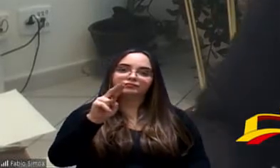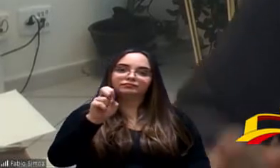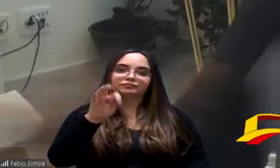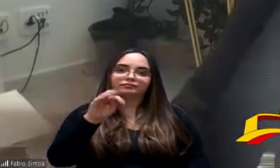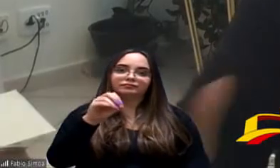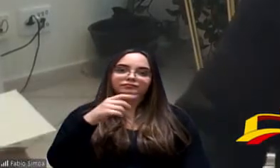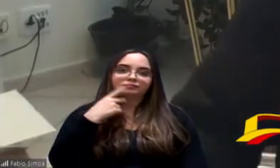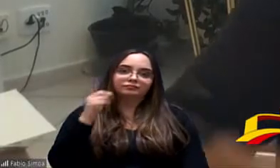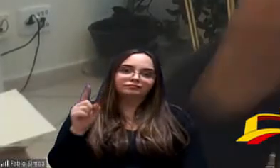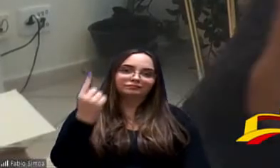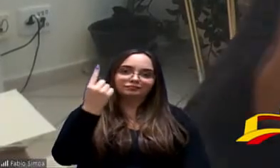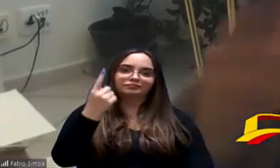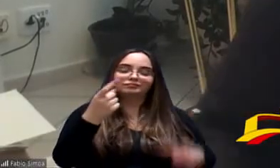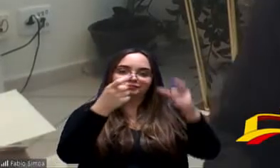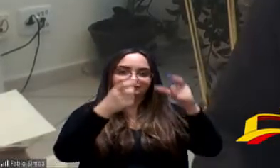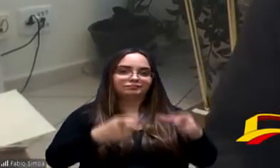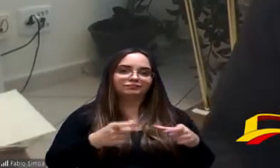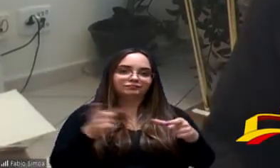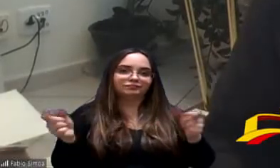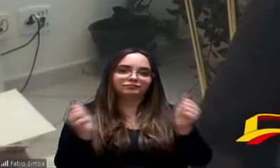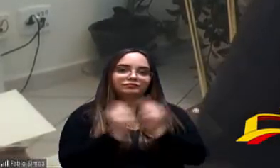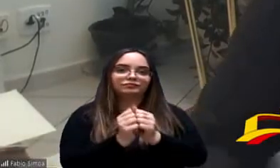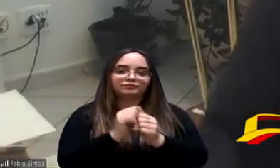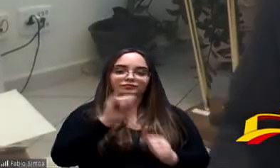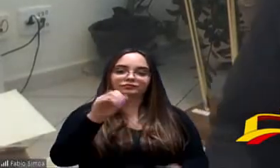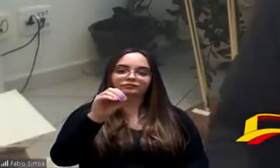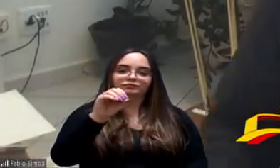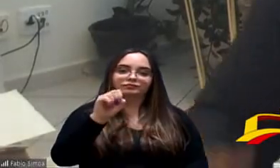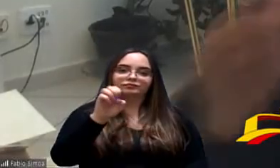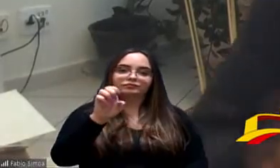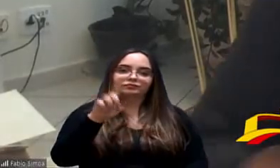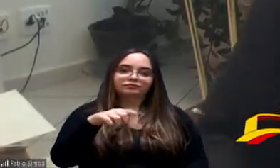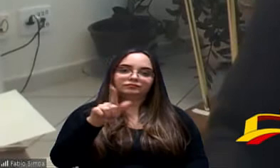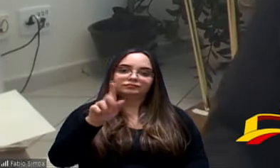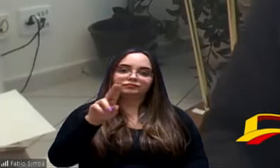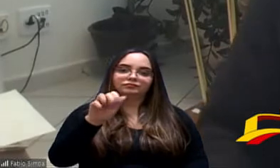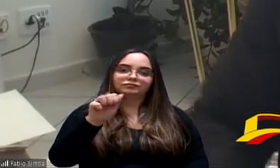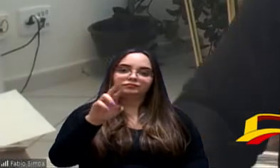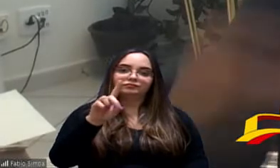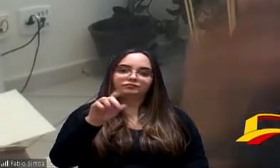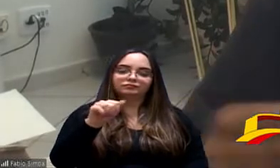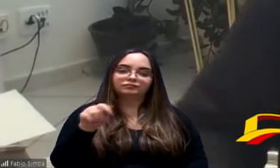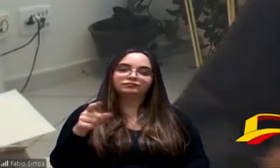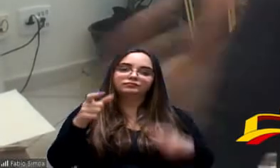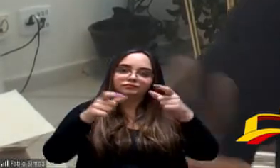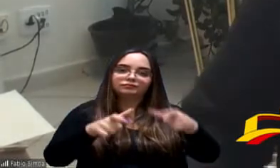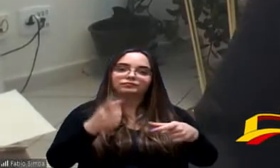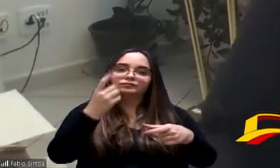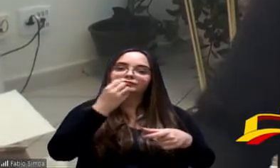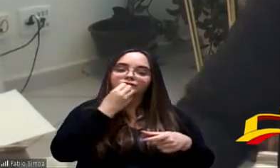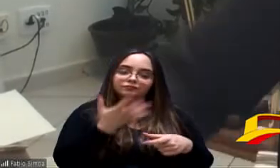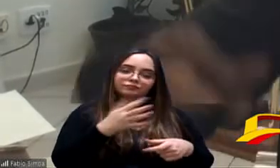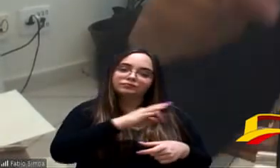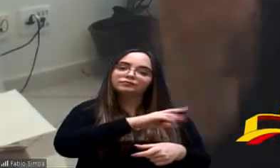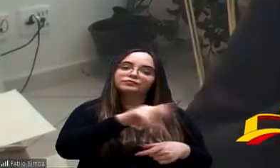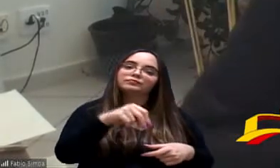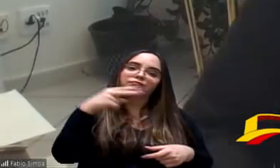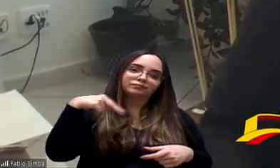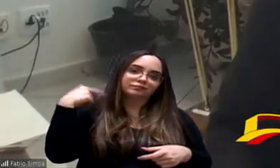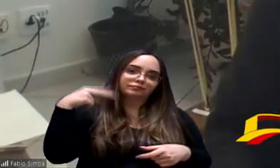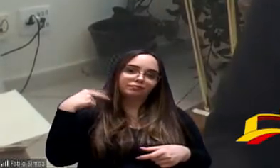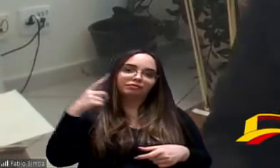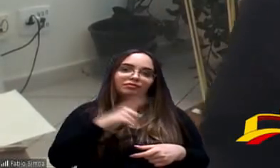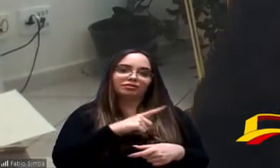que intermediou junto a Antônio José Guarda, a entidade, ela está funcionando, então isso é exemplo. Todos os vereadores aqui, creio que tem